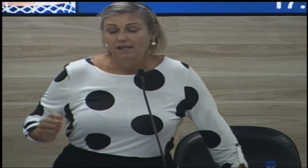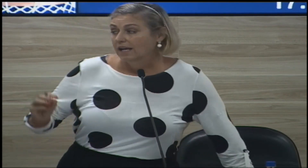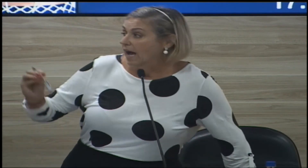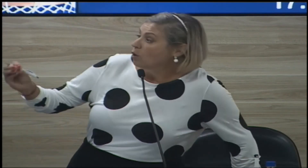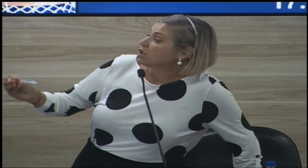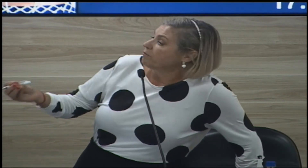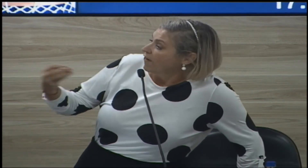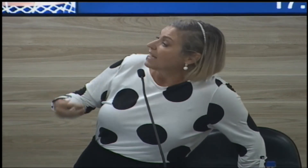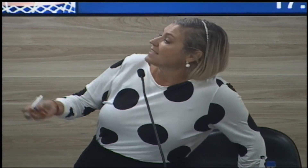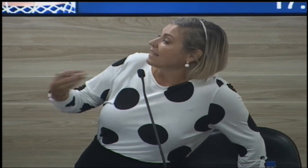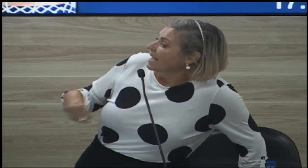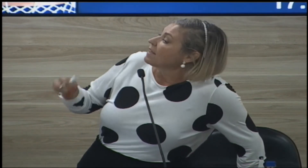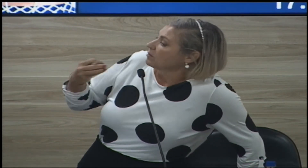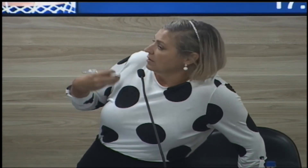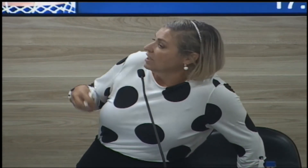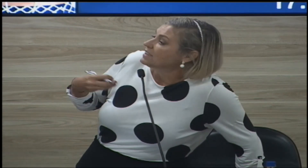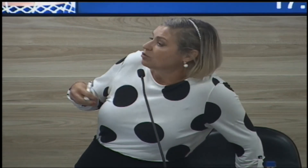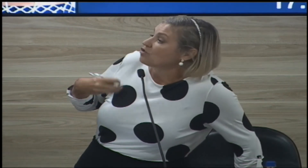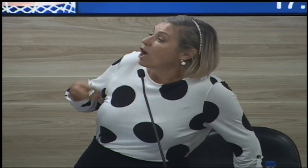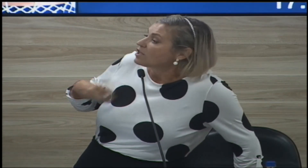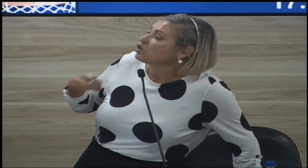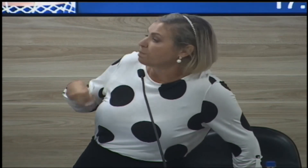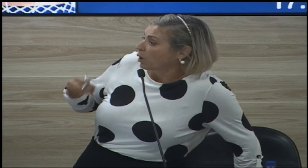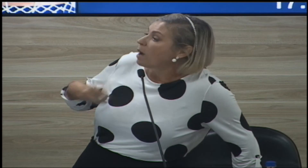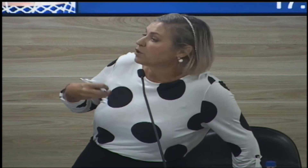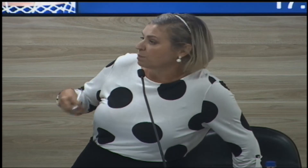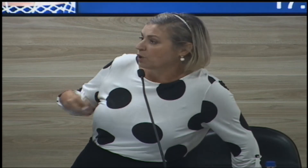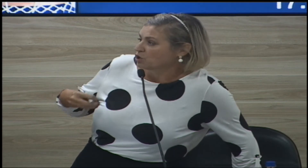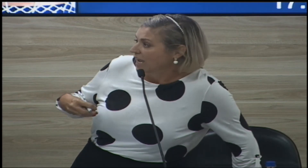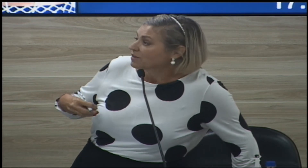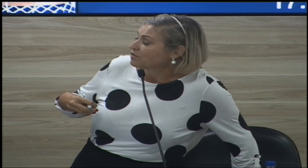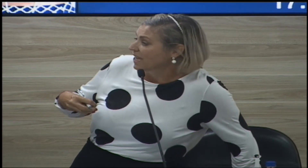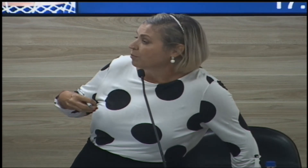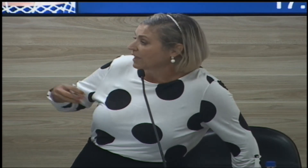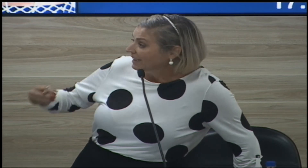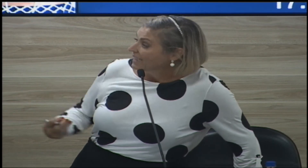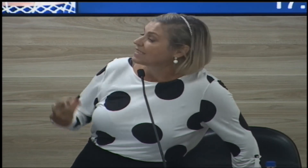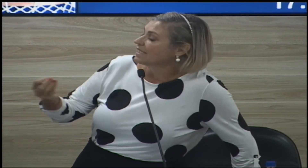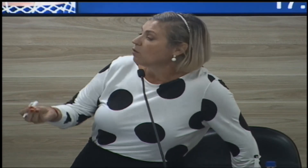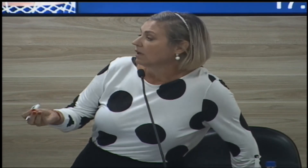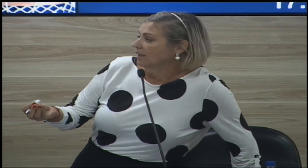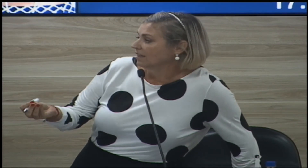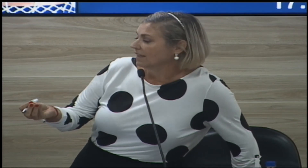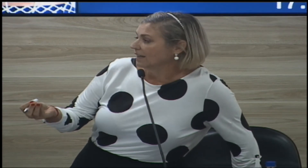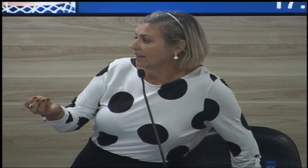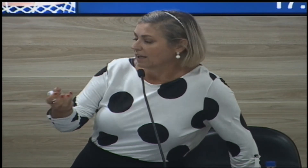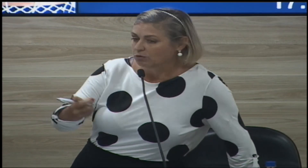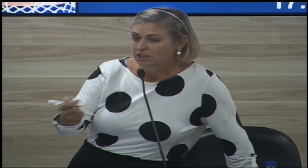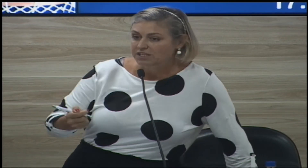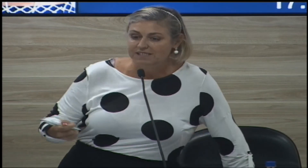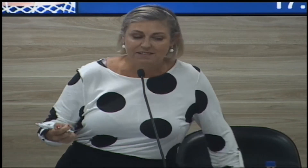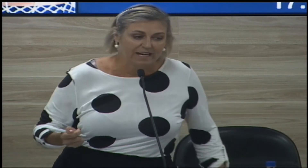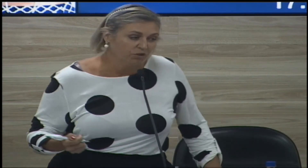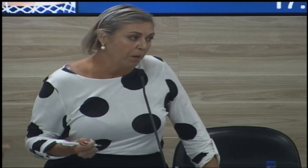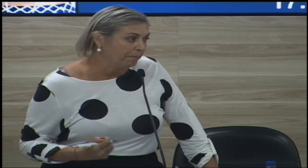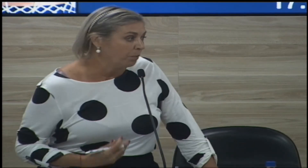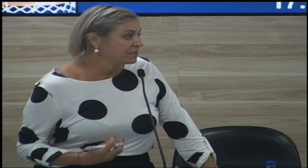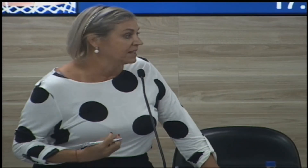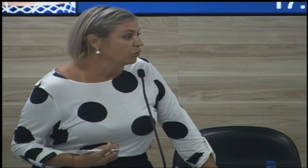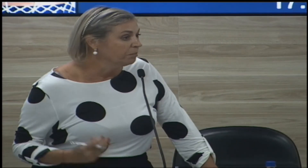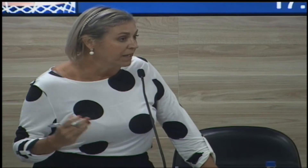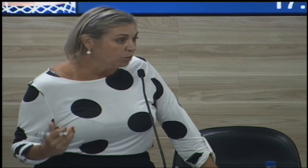meu voto favorável ao projeto, que não precisava nem se pensar muito para se votar nele. Mas quando